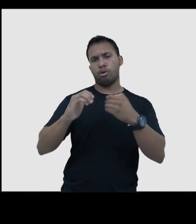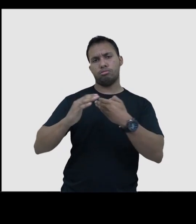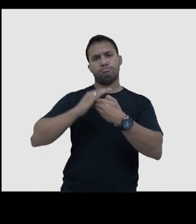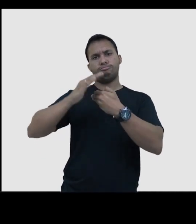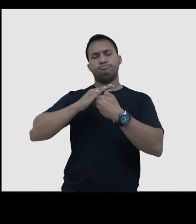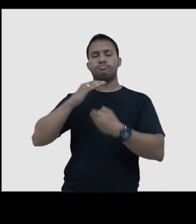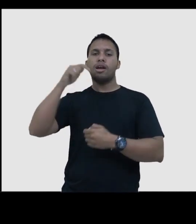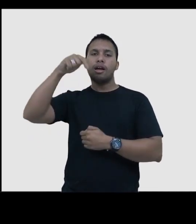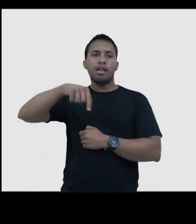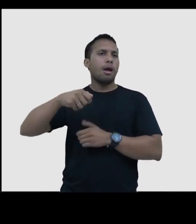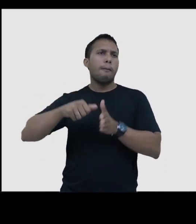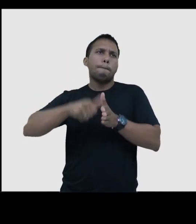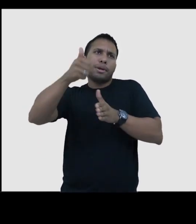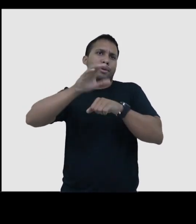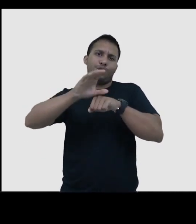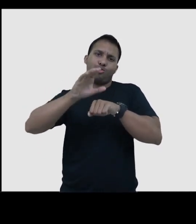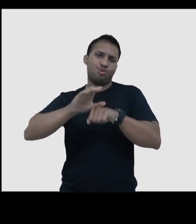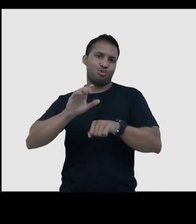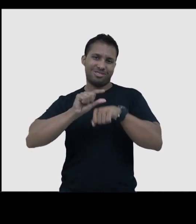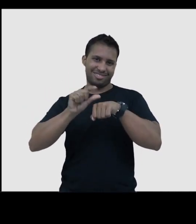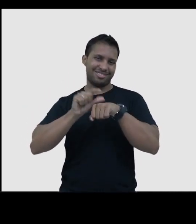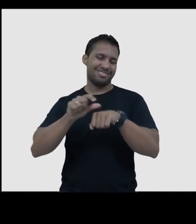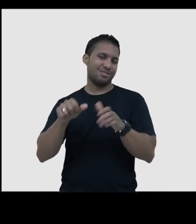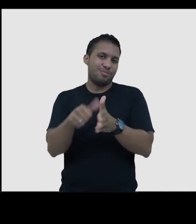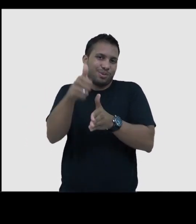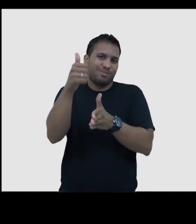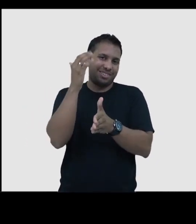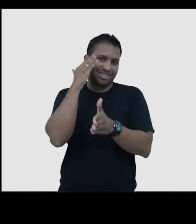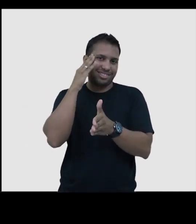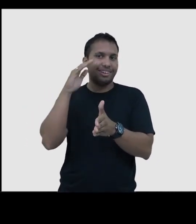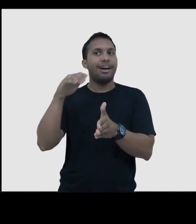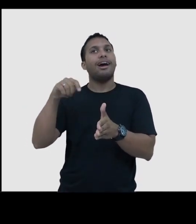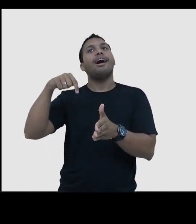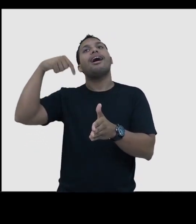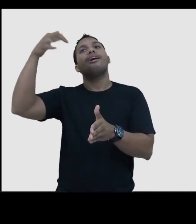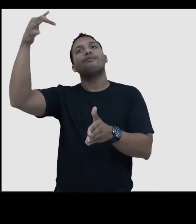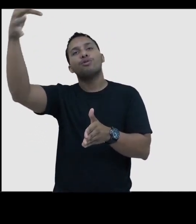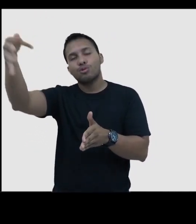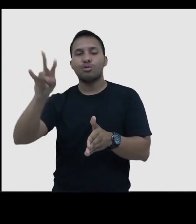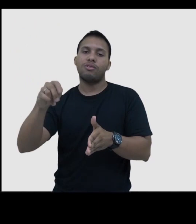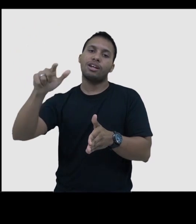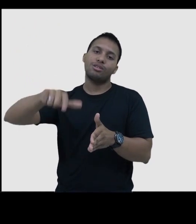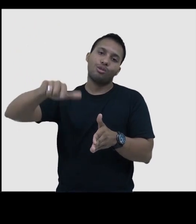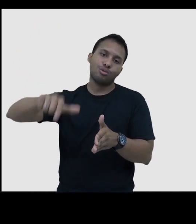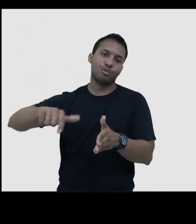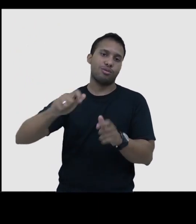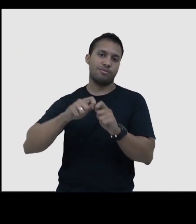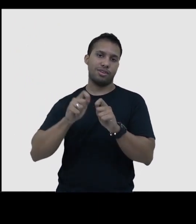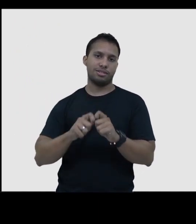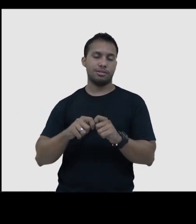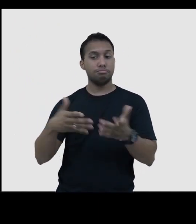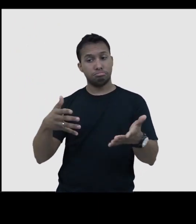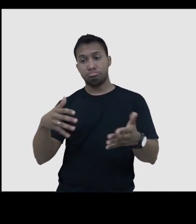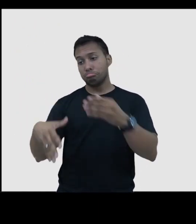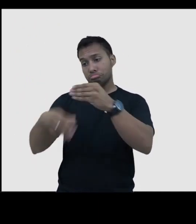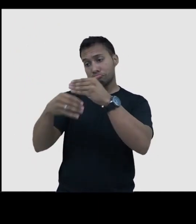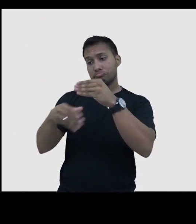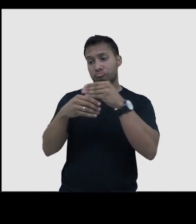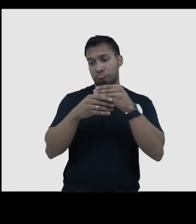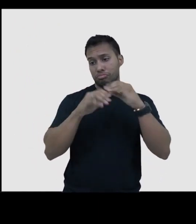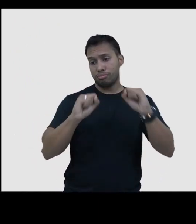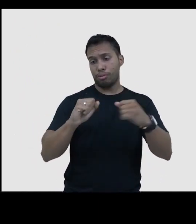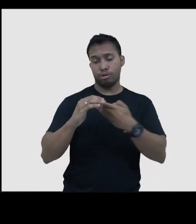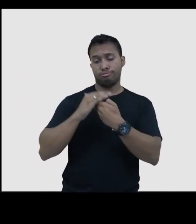Qualquer dúvida ou sugestão de melhoramento, né? Essa aqui é a primeira edição desse mini curso, então provavelmente a gente vai estar fazendo as novas edições futuramente.